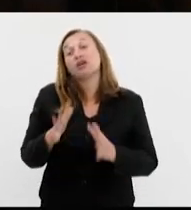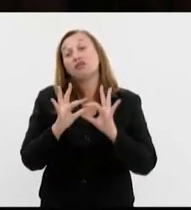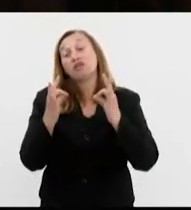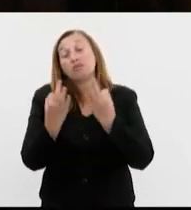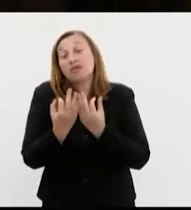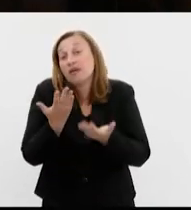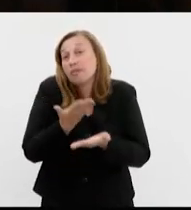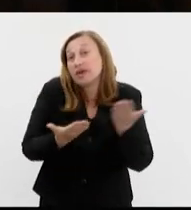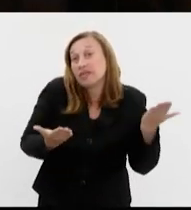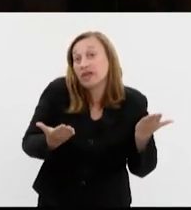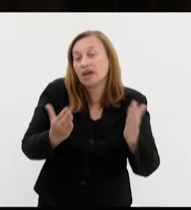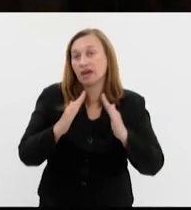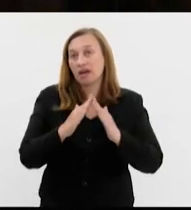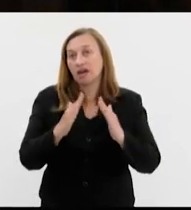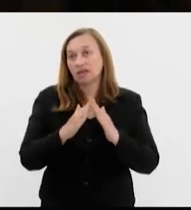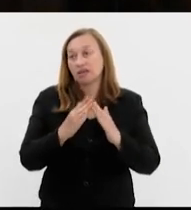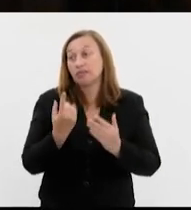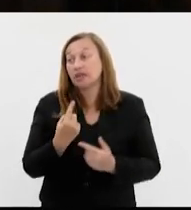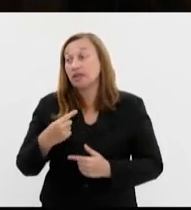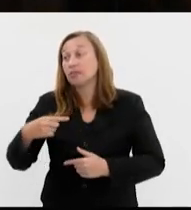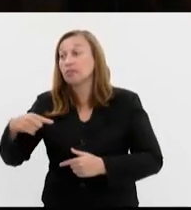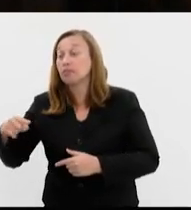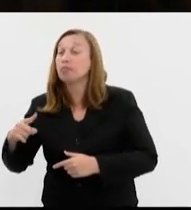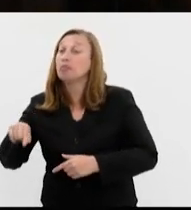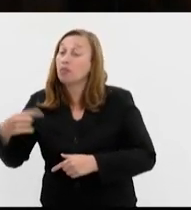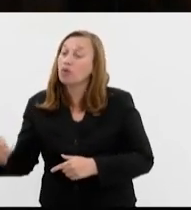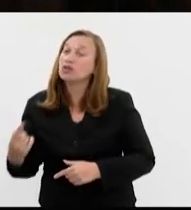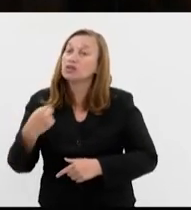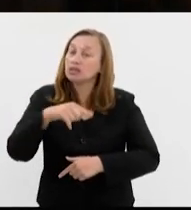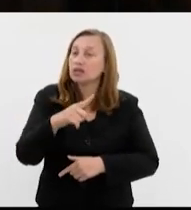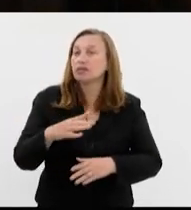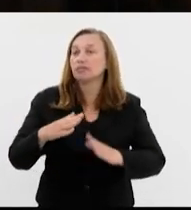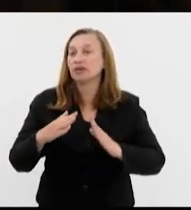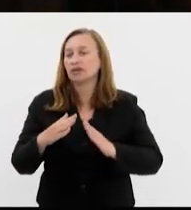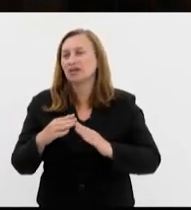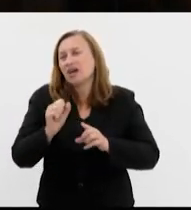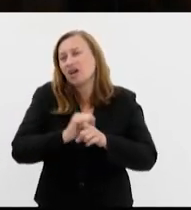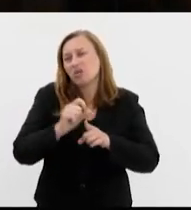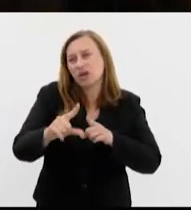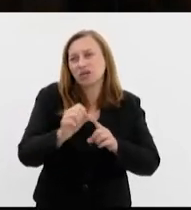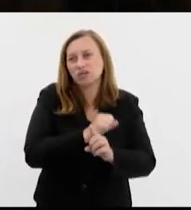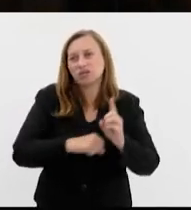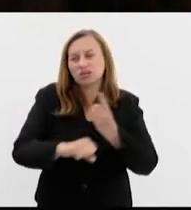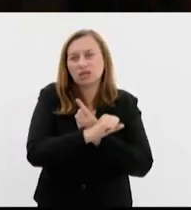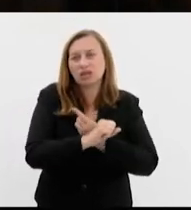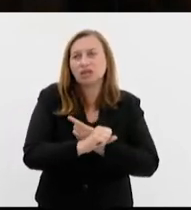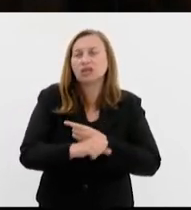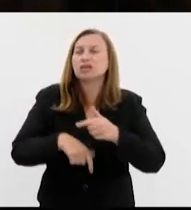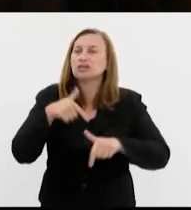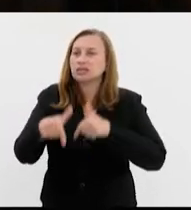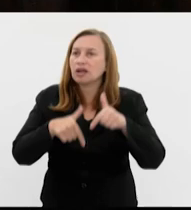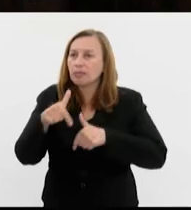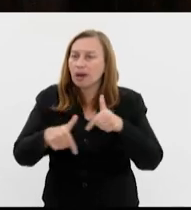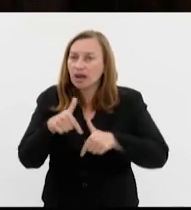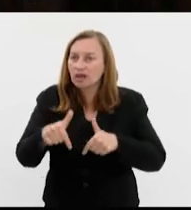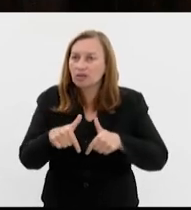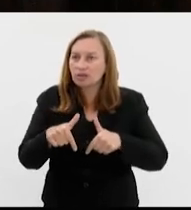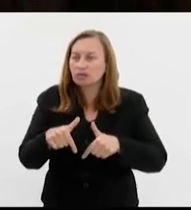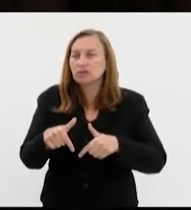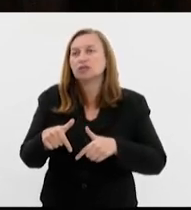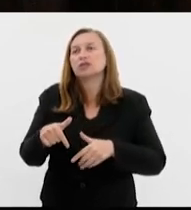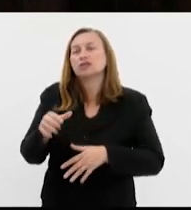ir para o aluguel social. Então, esse trabalho preventivo, esse trabalho de pequenas benfeitorias em casas e comunidades, a gente não vai deixar